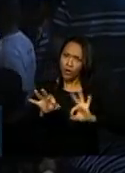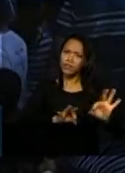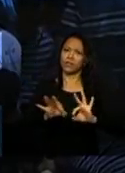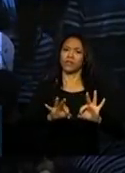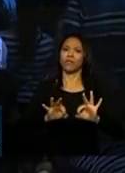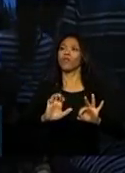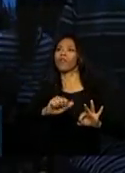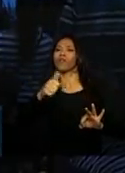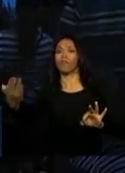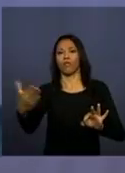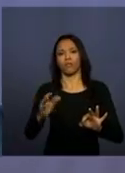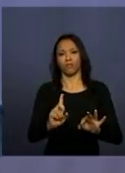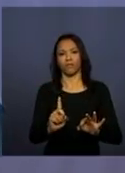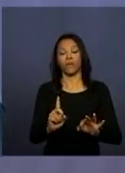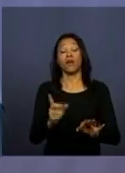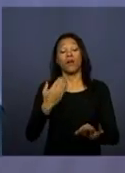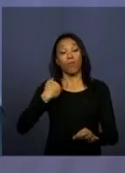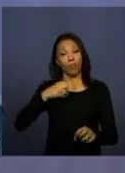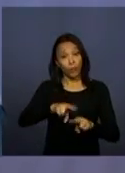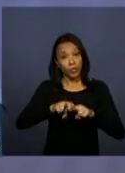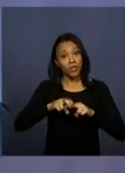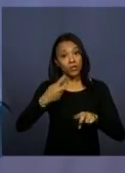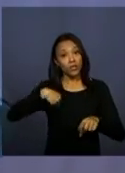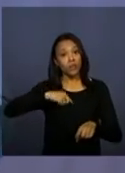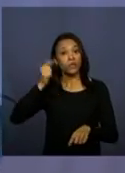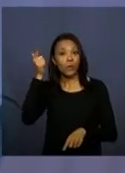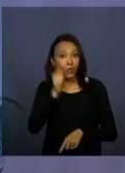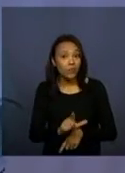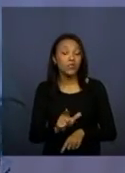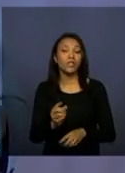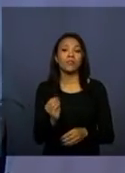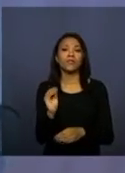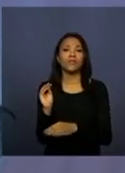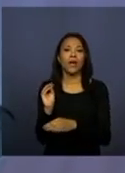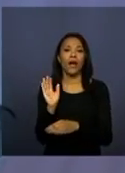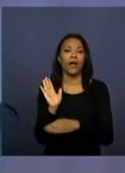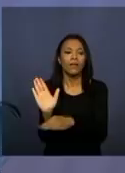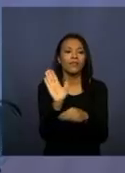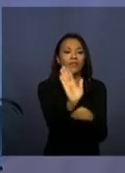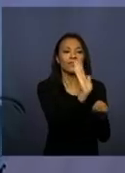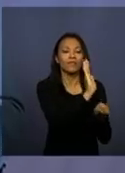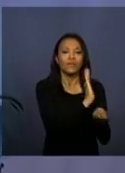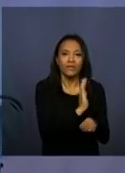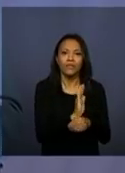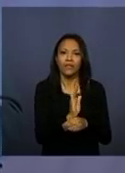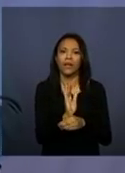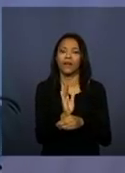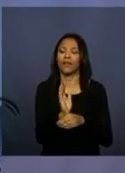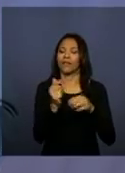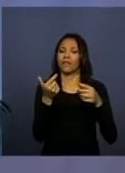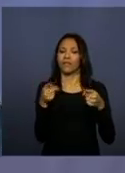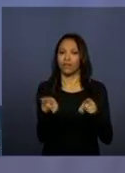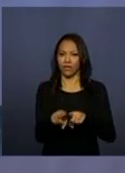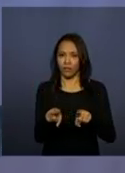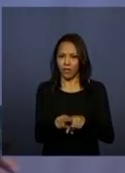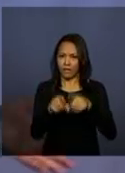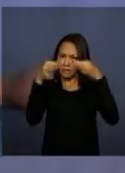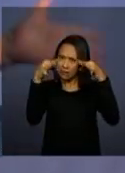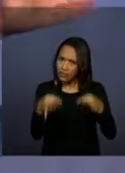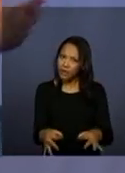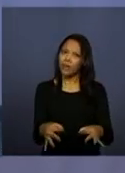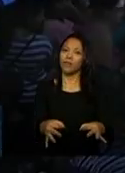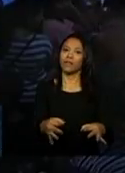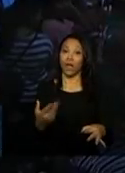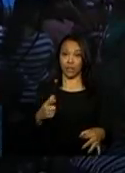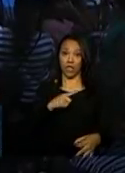nós conseguiremos, de fato, dar um tratamento sustentável, ambientalmente correto, e aqui